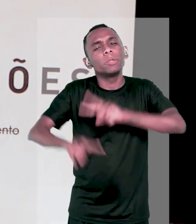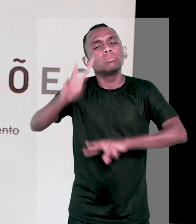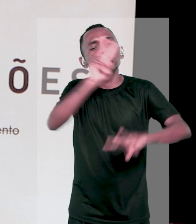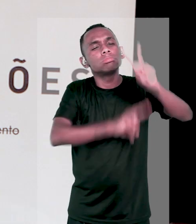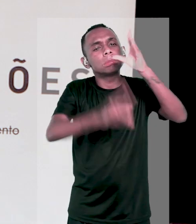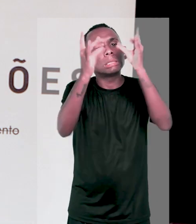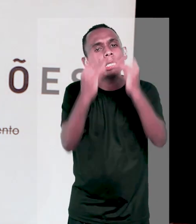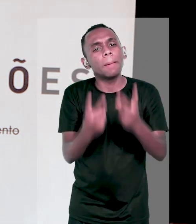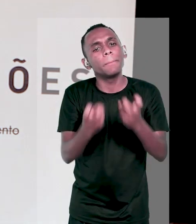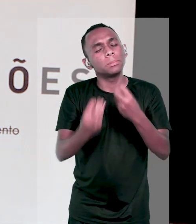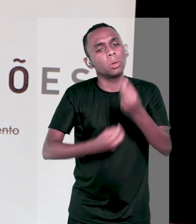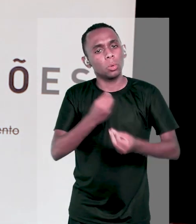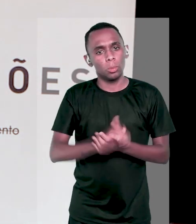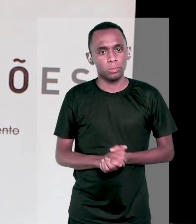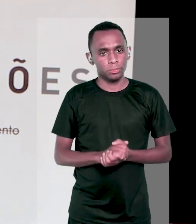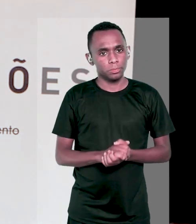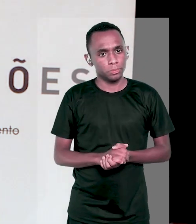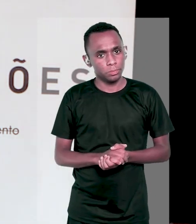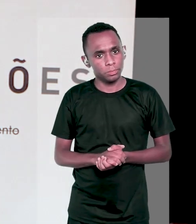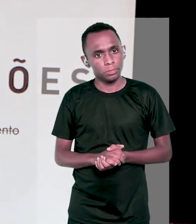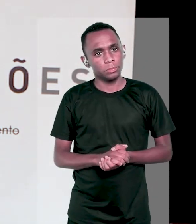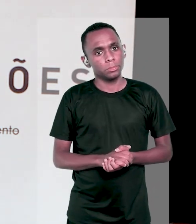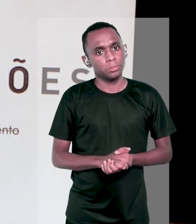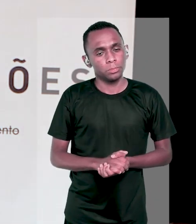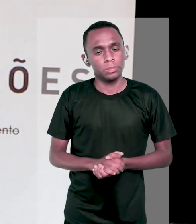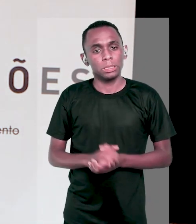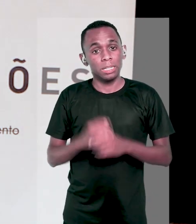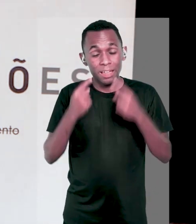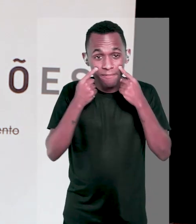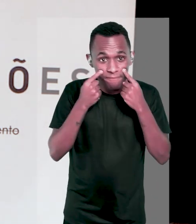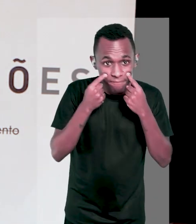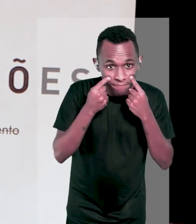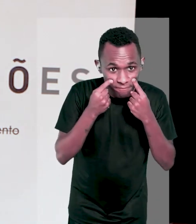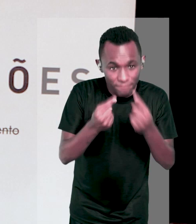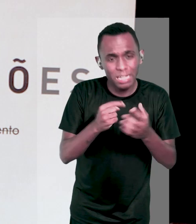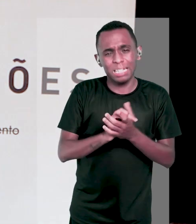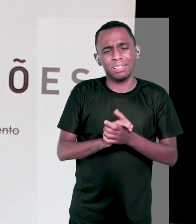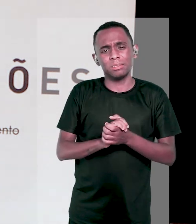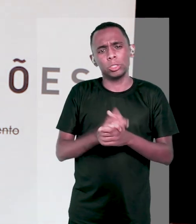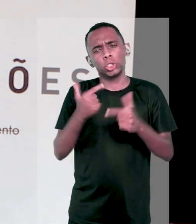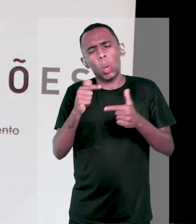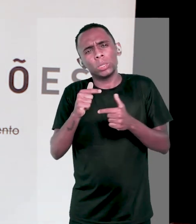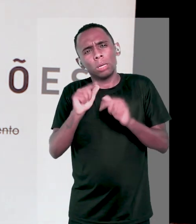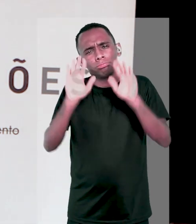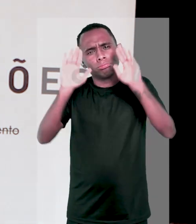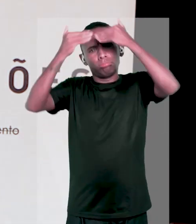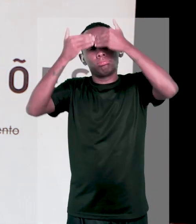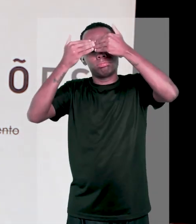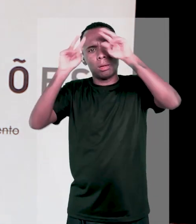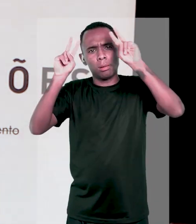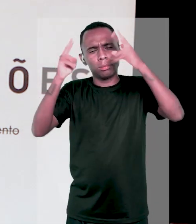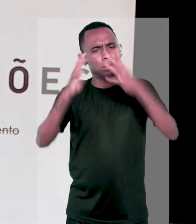é pela participação pela absorção do que a arte nos oferece e por isso é como se ele nos pegasse pela